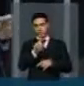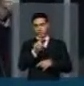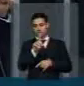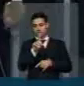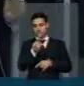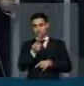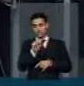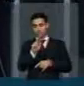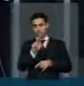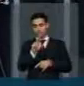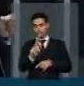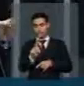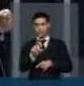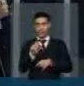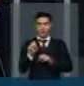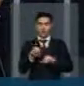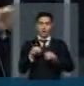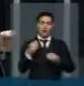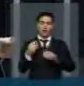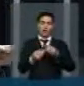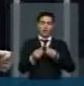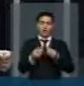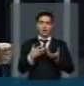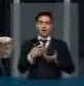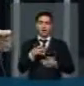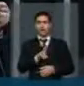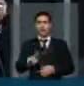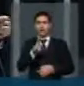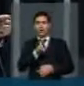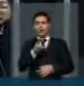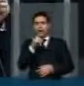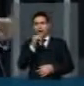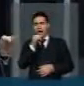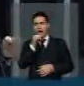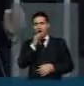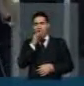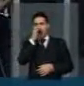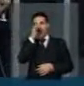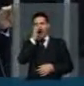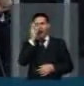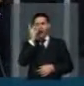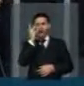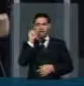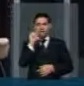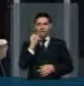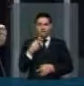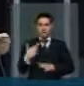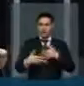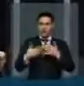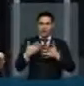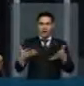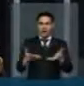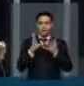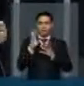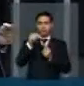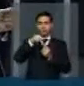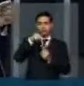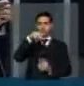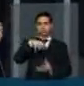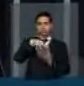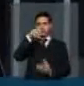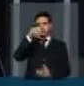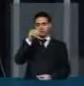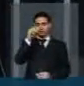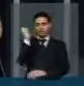que ensinou como utilizar a energia das flores para acordar as virtudes mais sublimes da alma. O Rio Grande